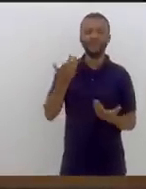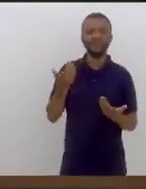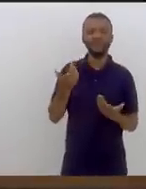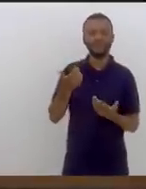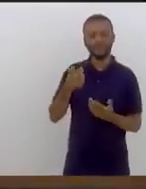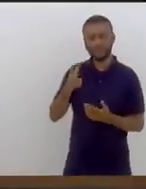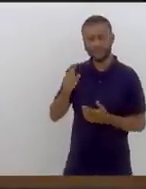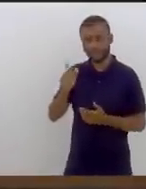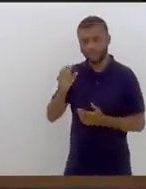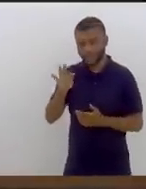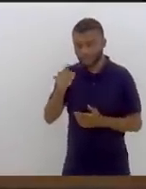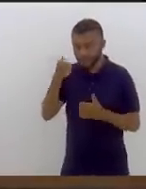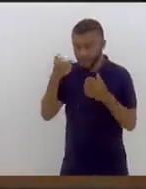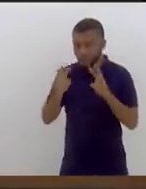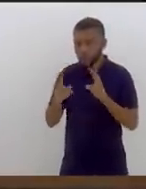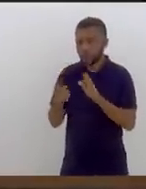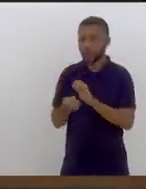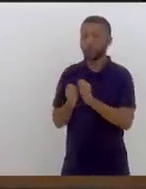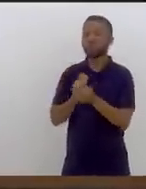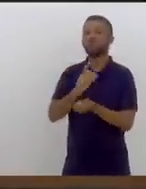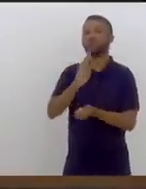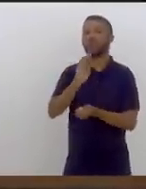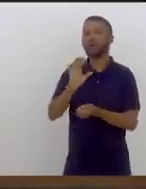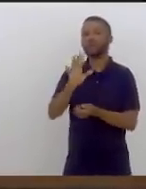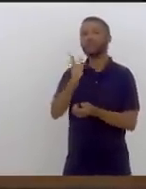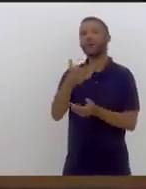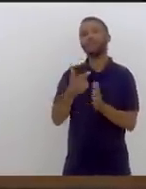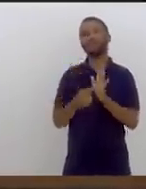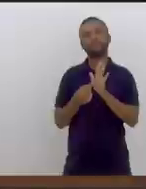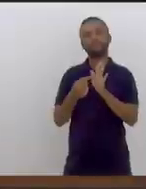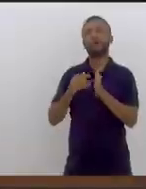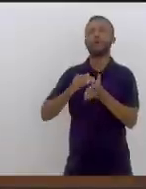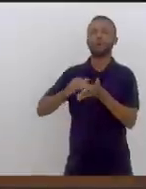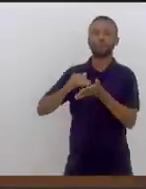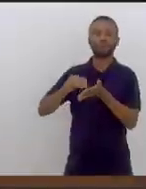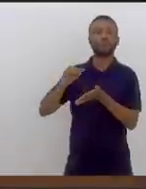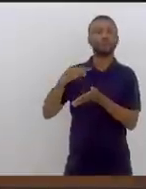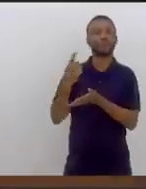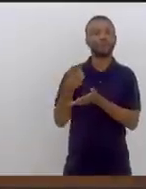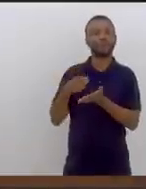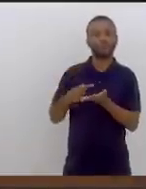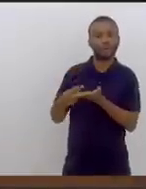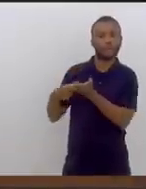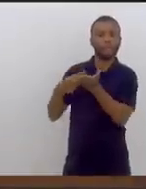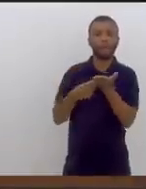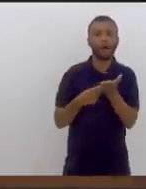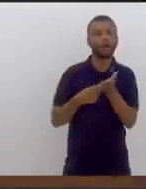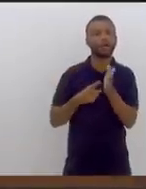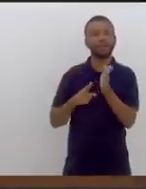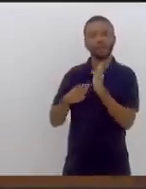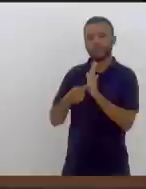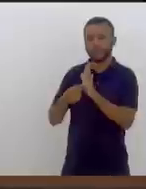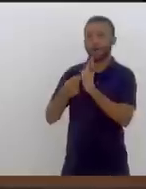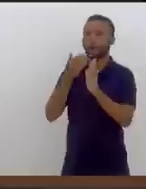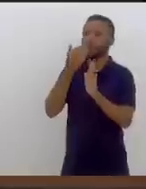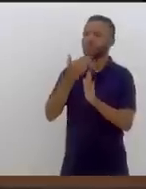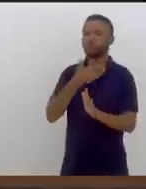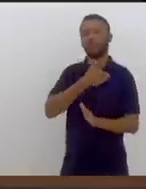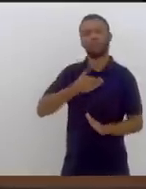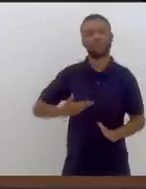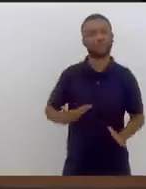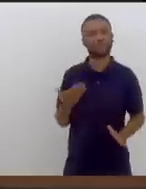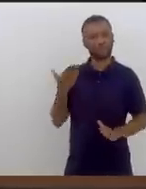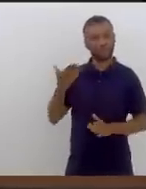a questão do taque e já coloquei a disposição logo o gabinete para nós fazer estarmos fazendo essa indicação solicitando ao Governador